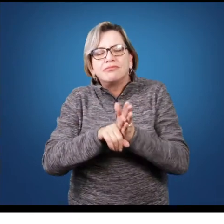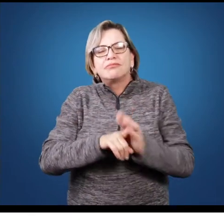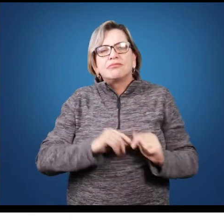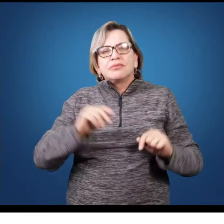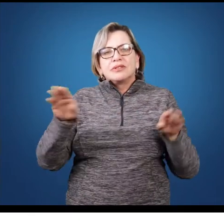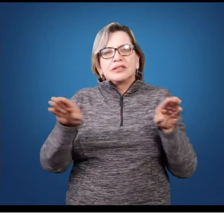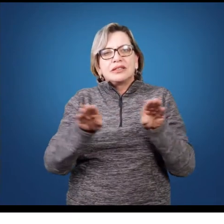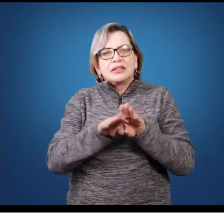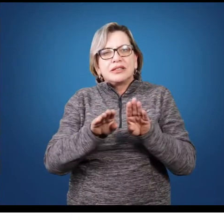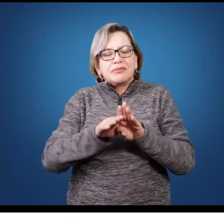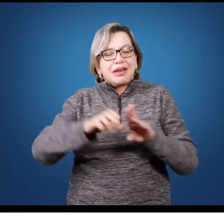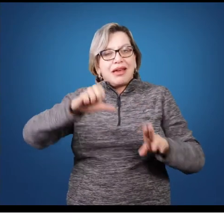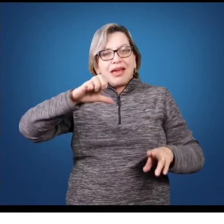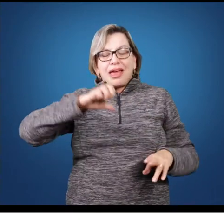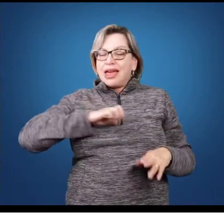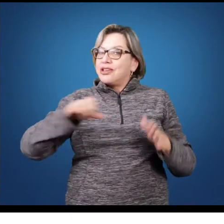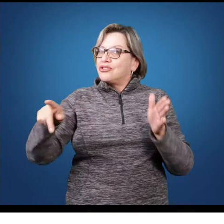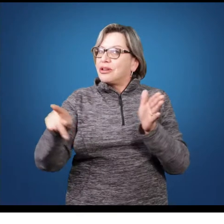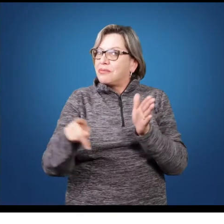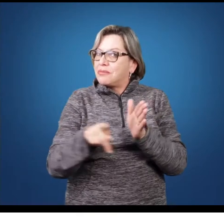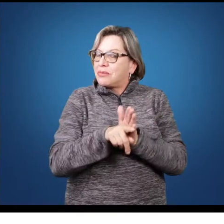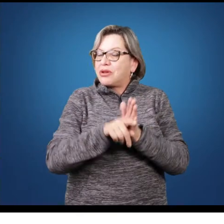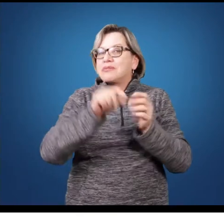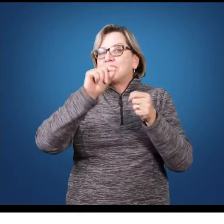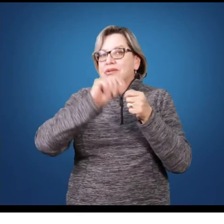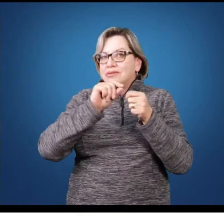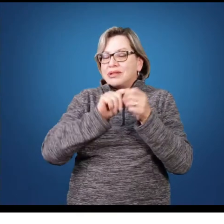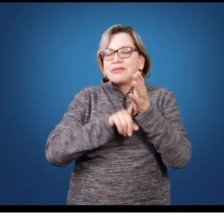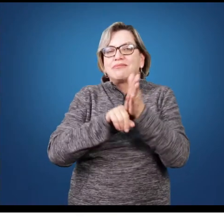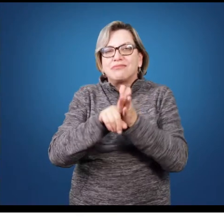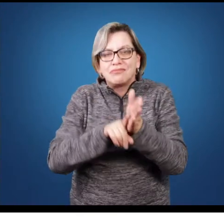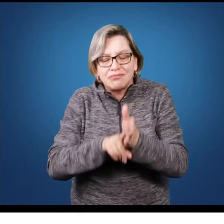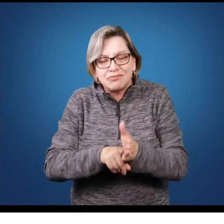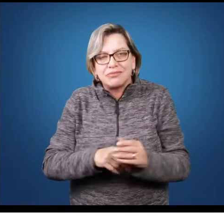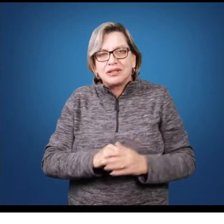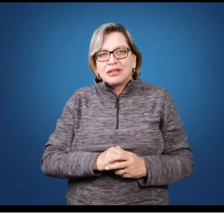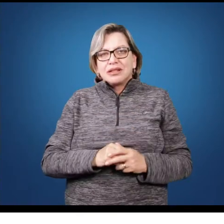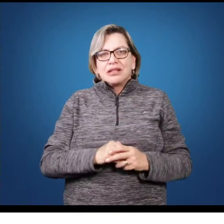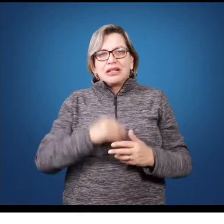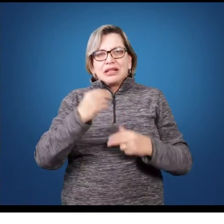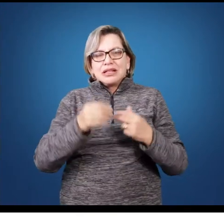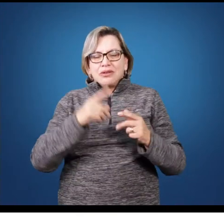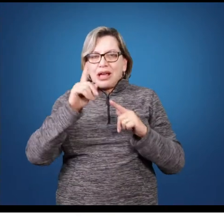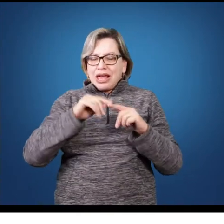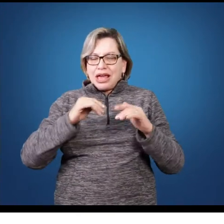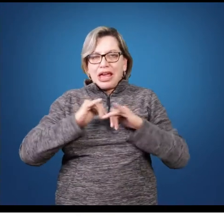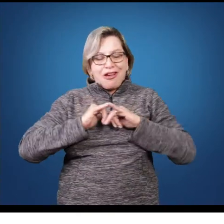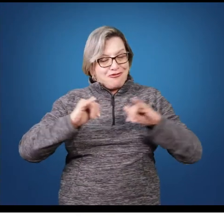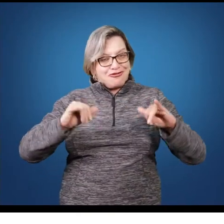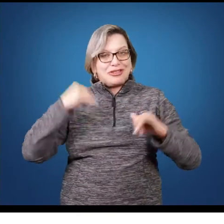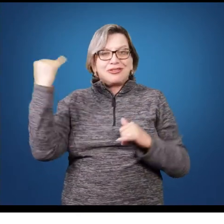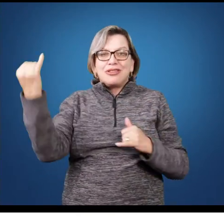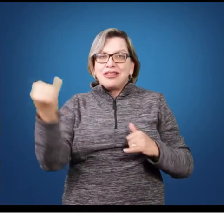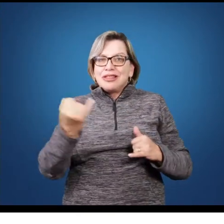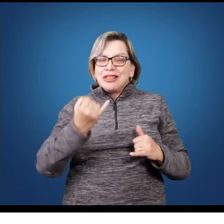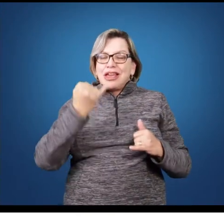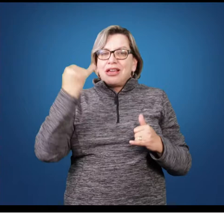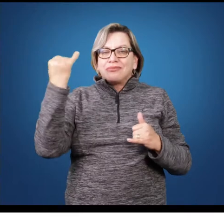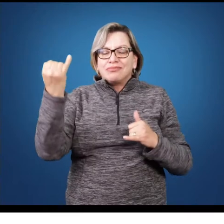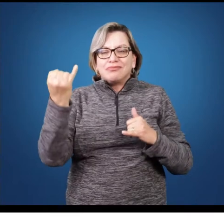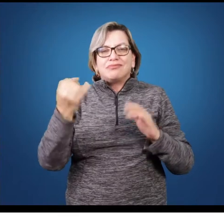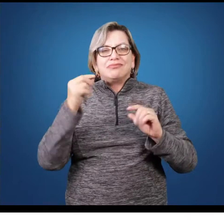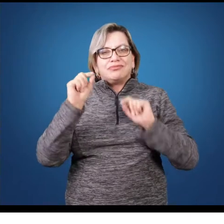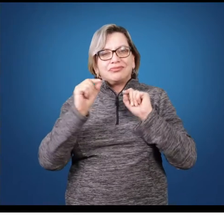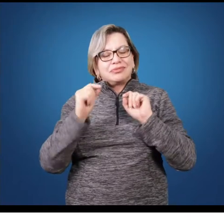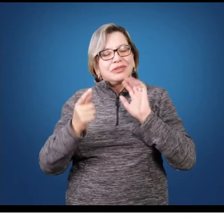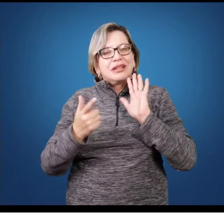os aspectos éticos envolvidos na realização da pesquisa. Então, são informações que respondem